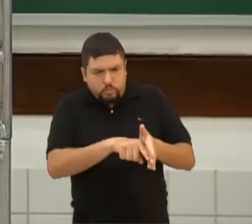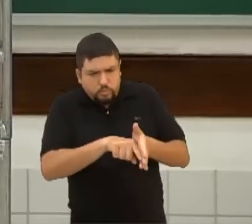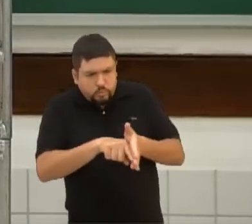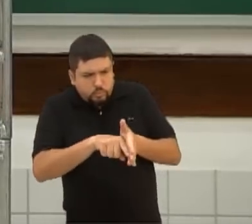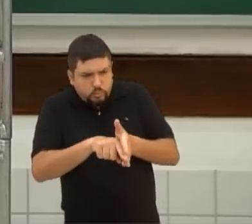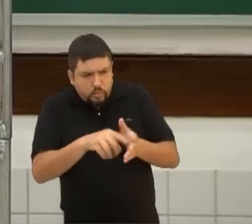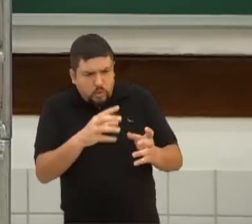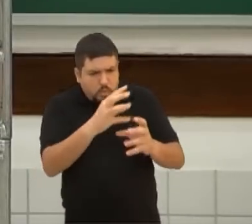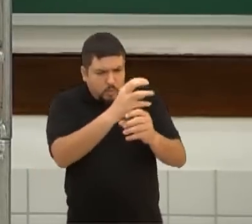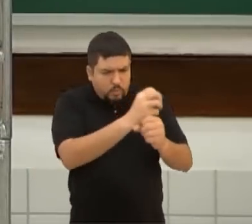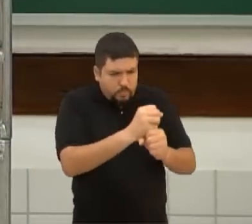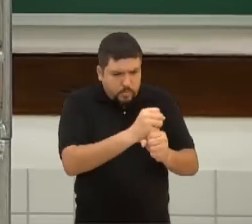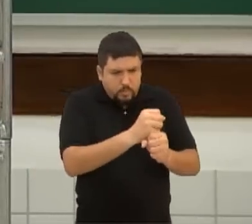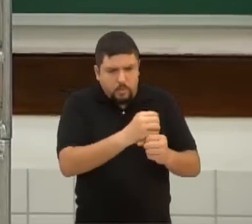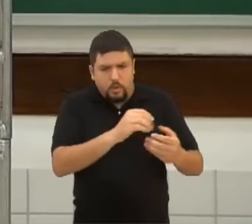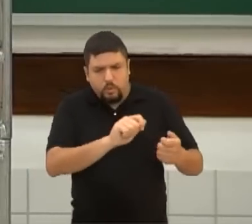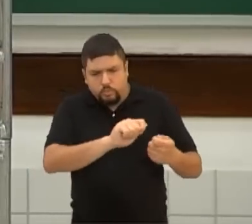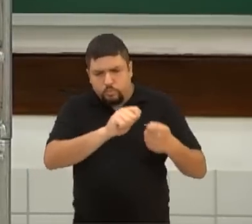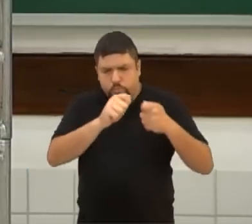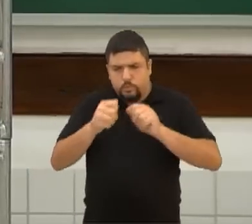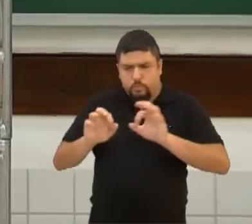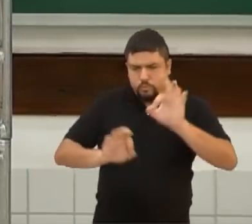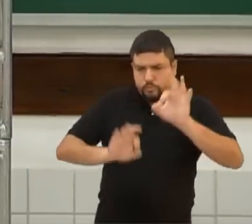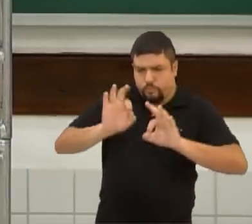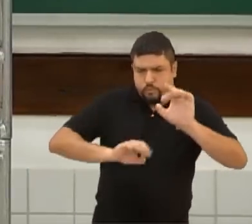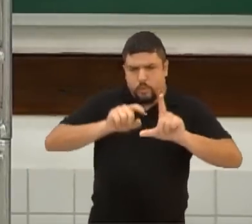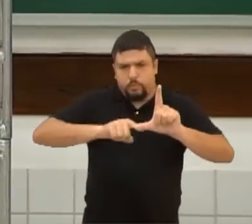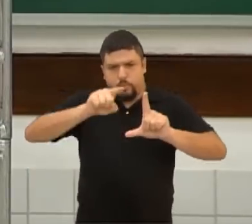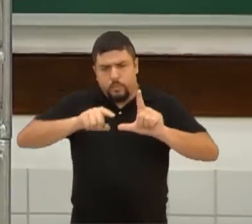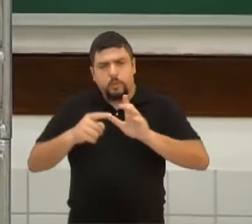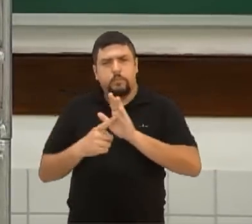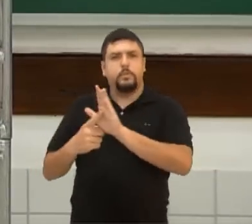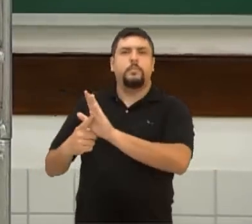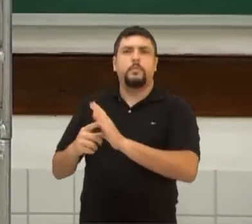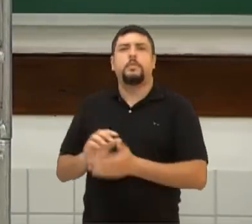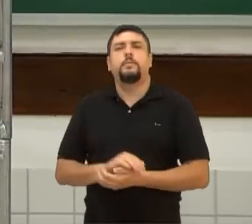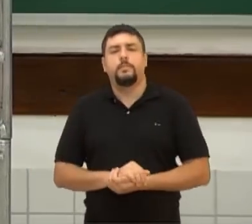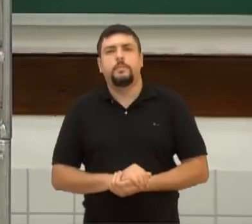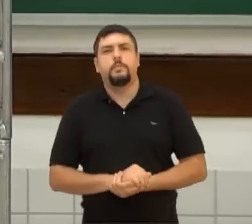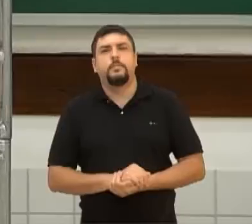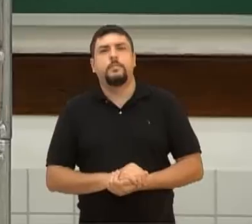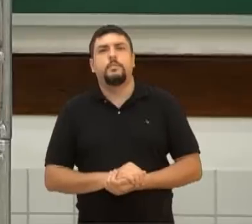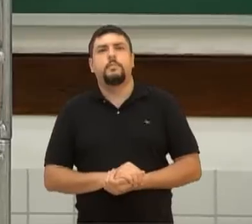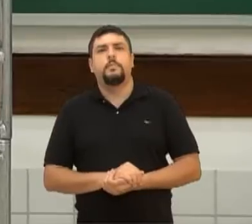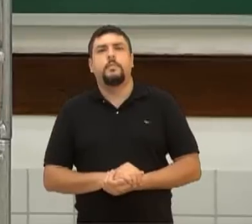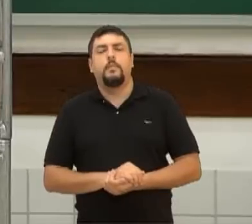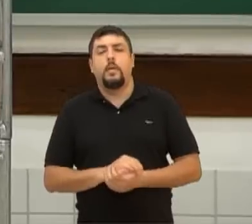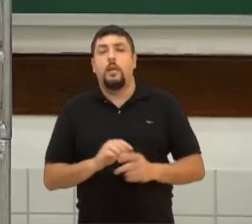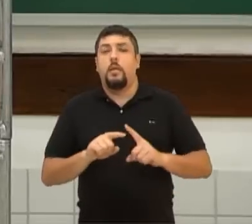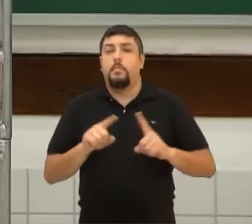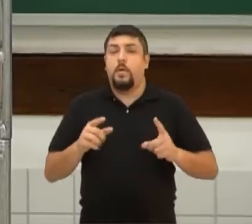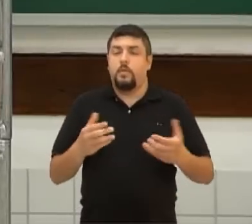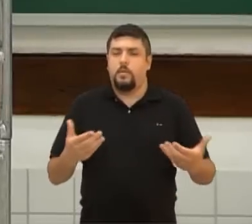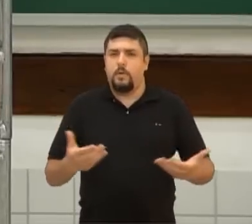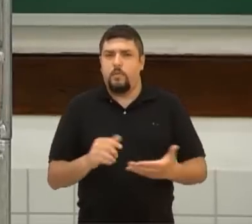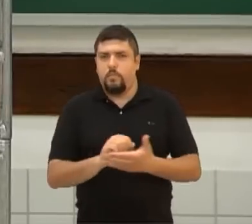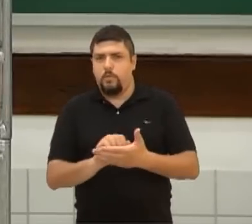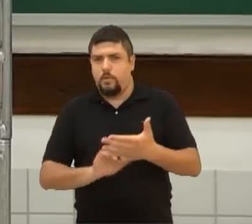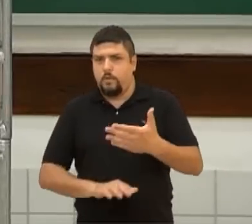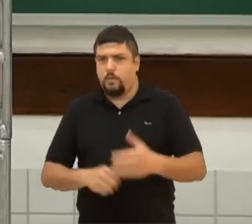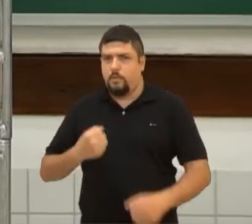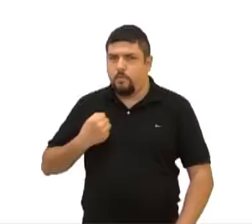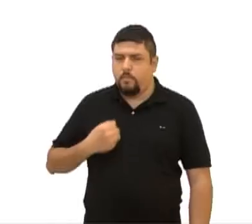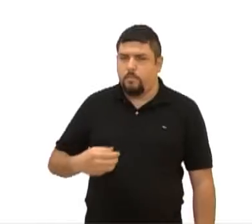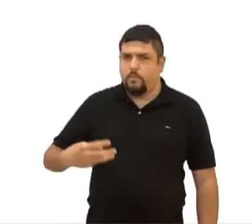de forma organizada para a gente. Então, a importância da estatística. Mas a professora começa aqui com a atividade